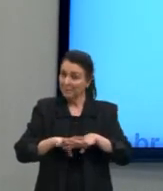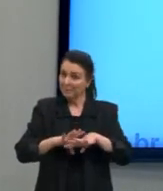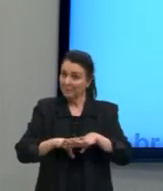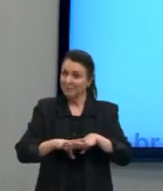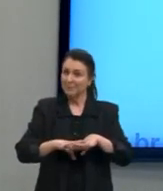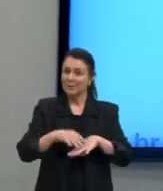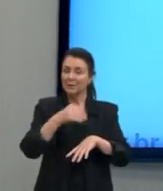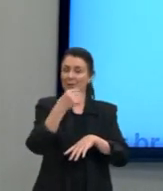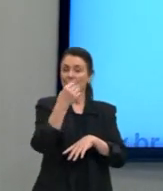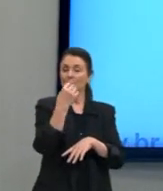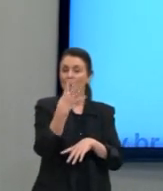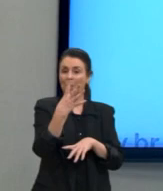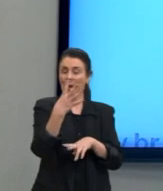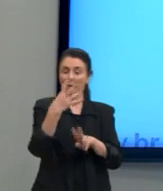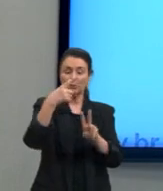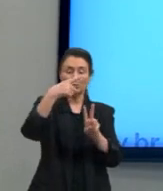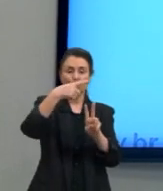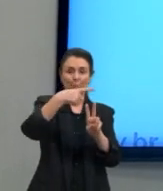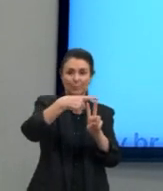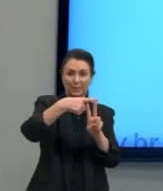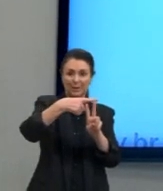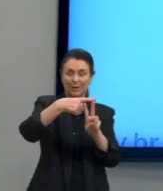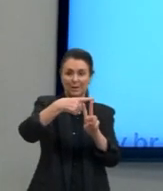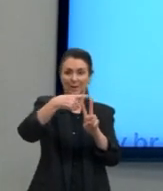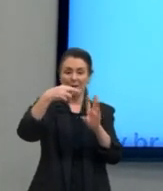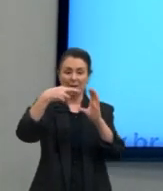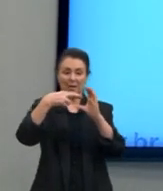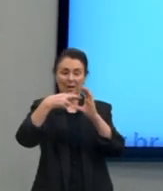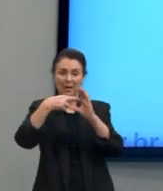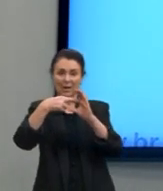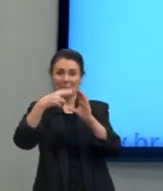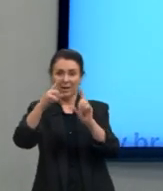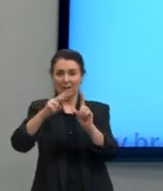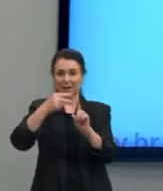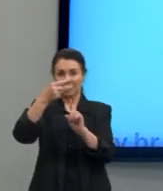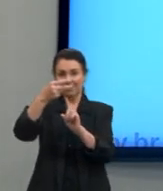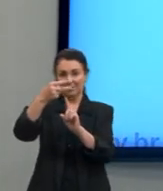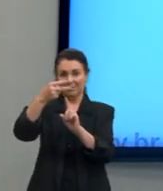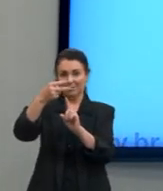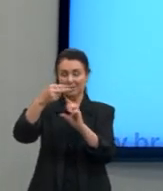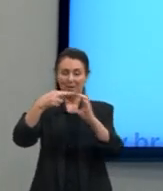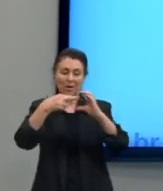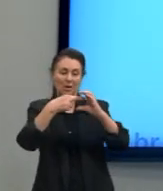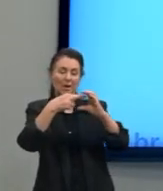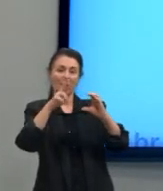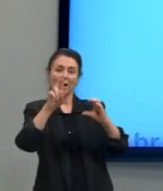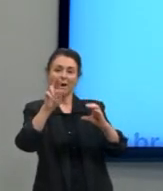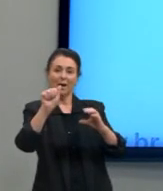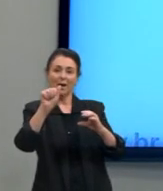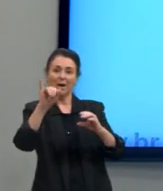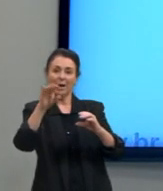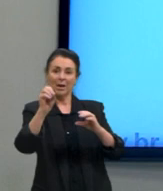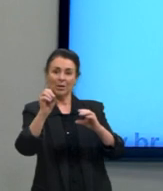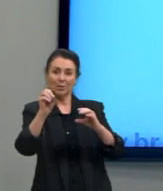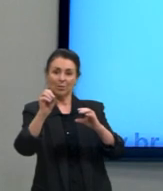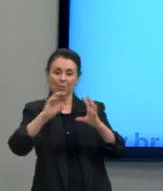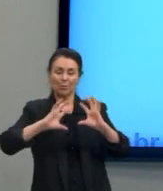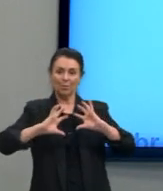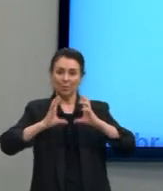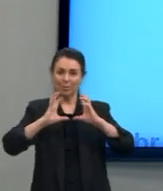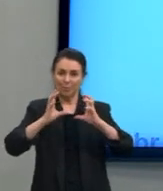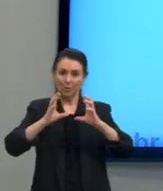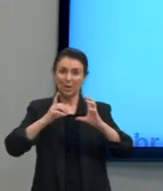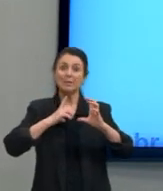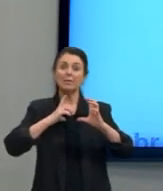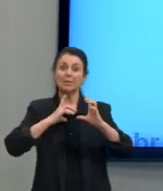4 pin é real quadrado tá o quê que é esse R é o raio da Bola o raio ele